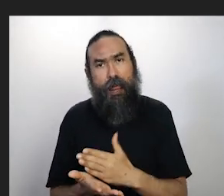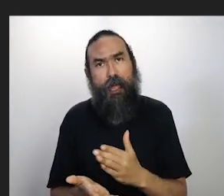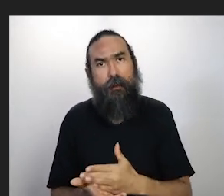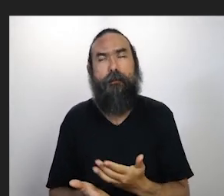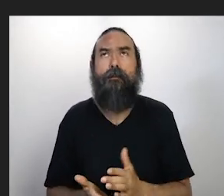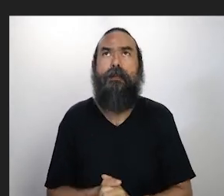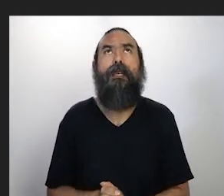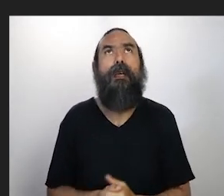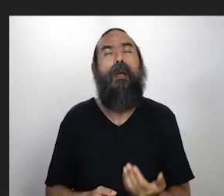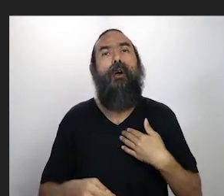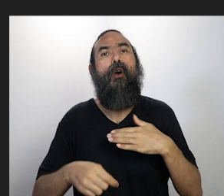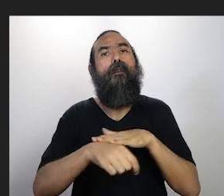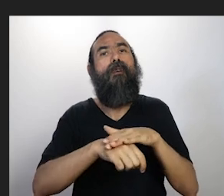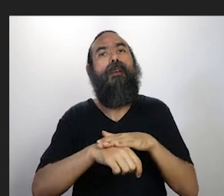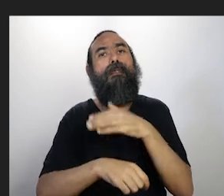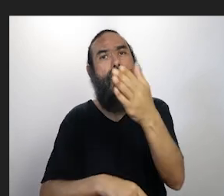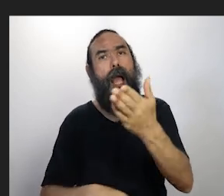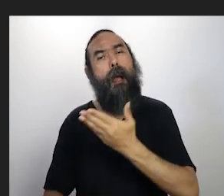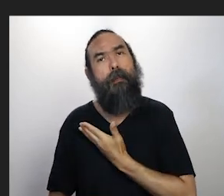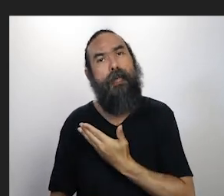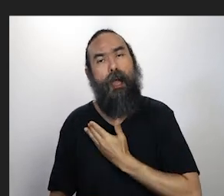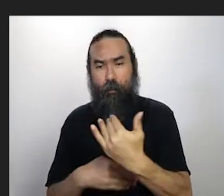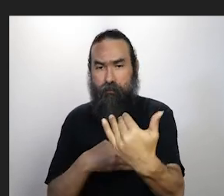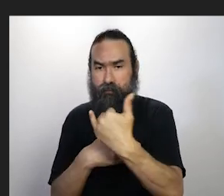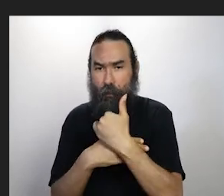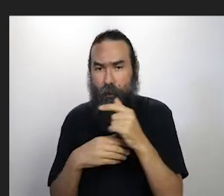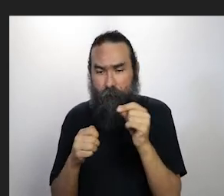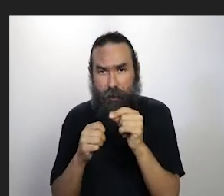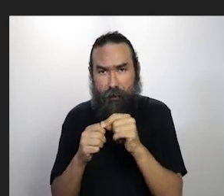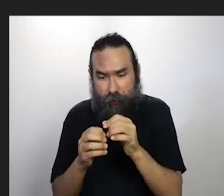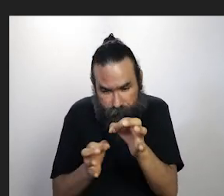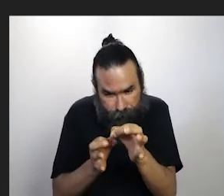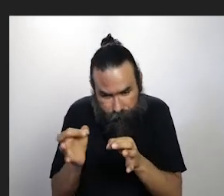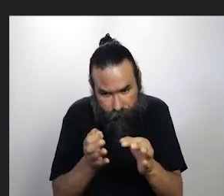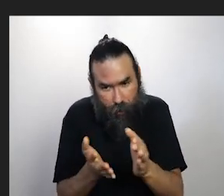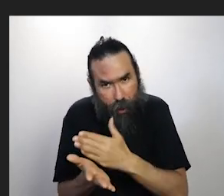E aí eu falei consegui uma amiga que fez a edição para mim do livro,